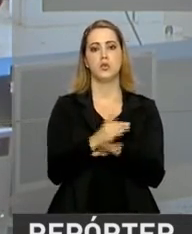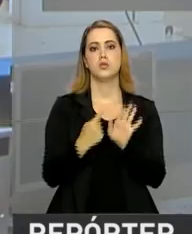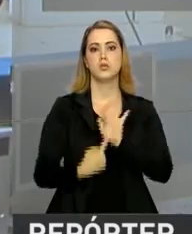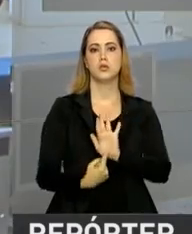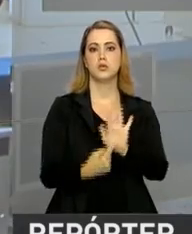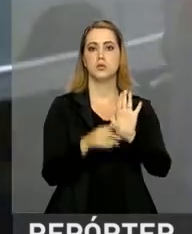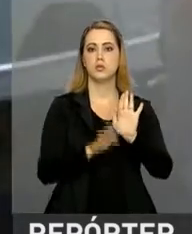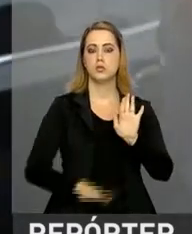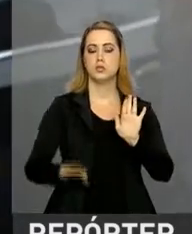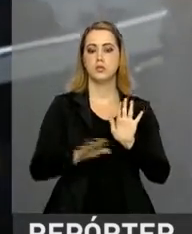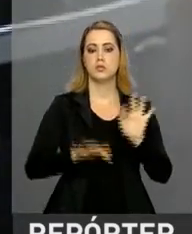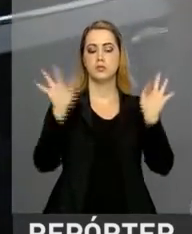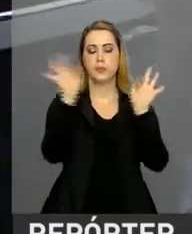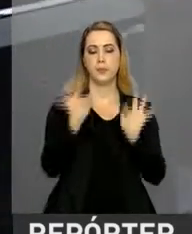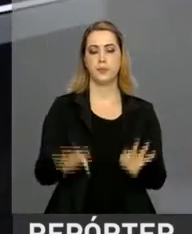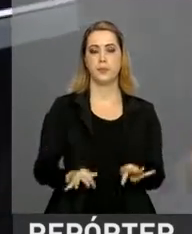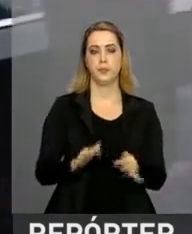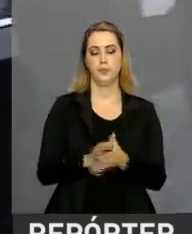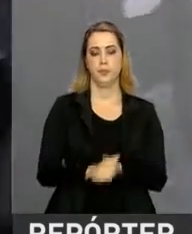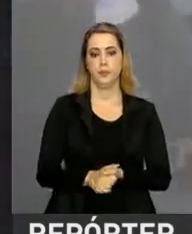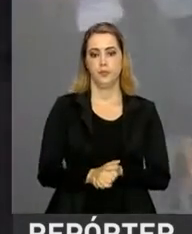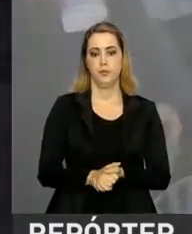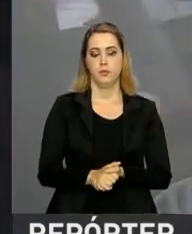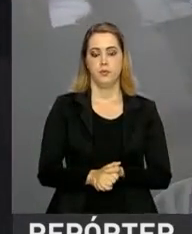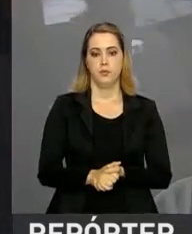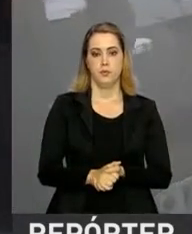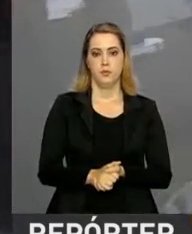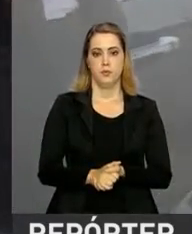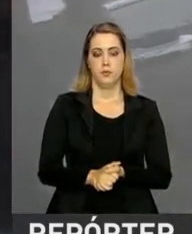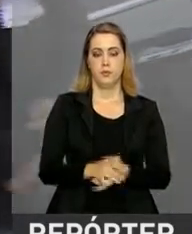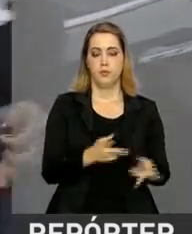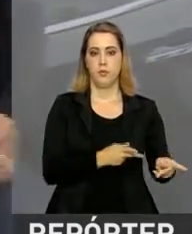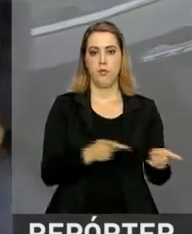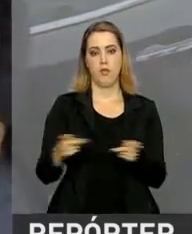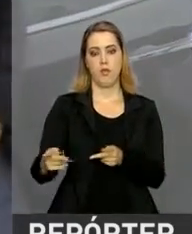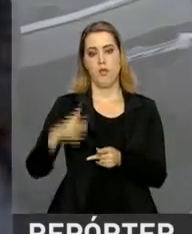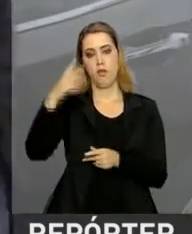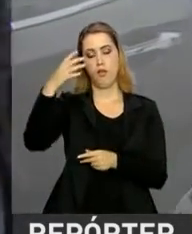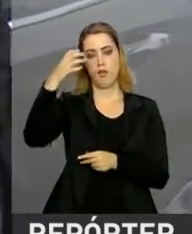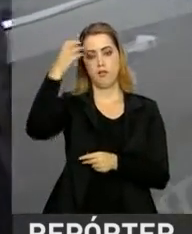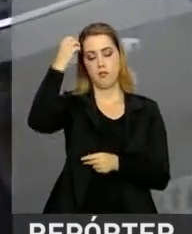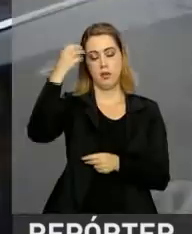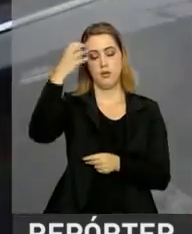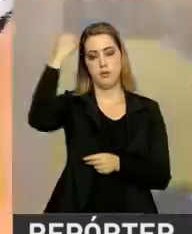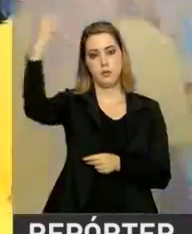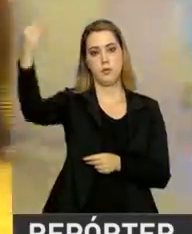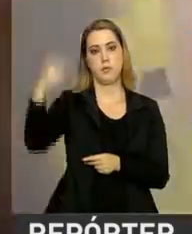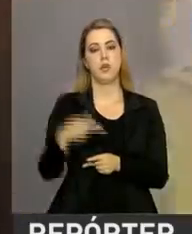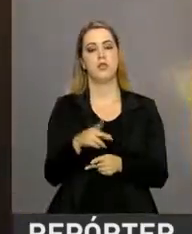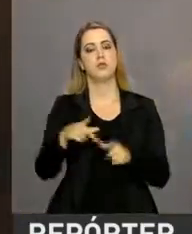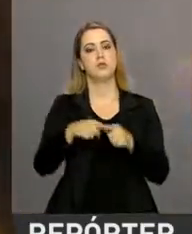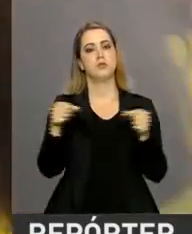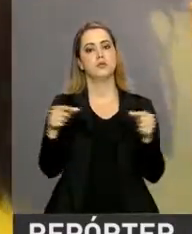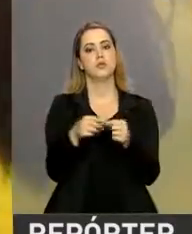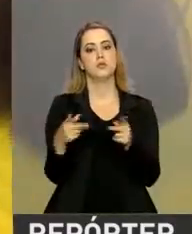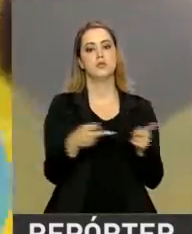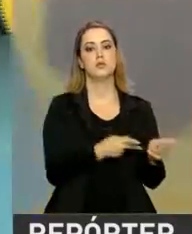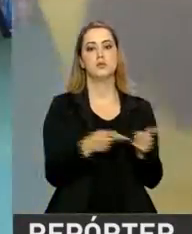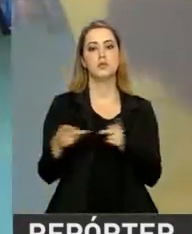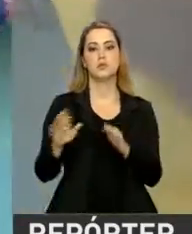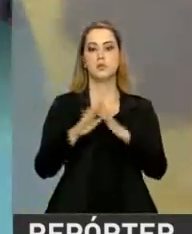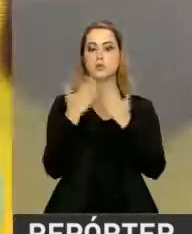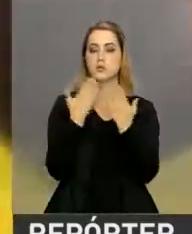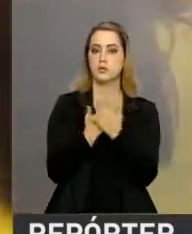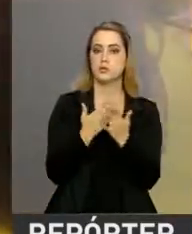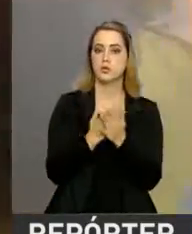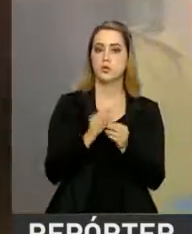feliz durante a viagem ao japão a primeira dama marcela temer visitou uma escola que atende crianças